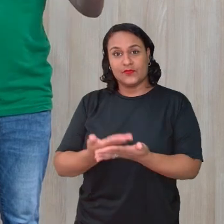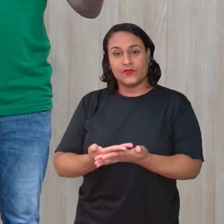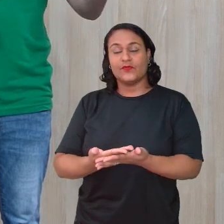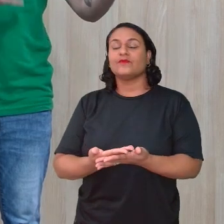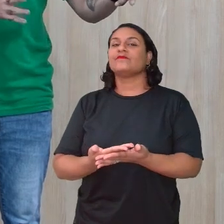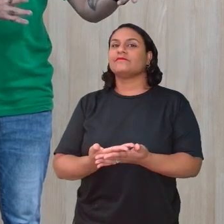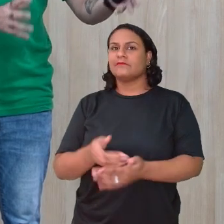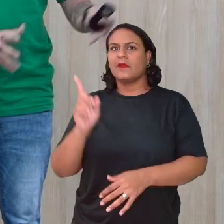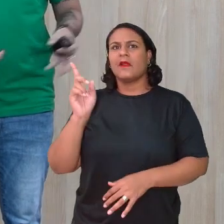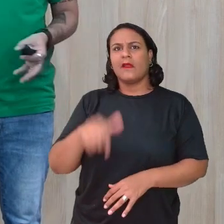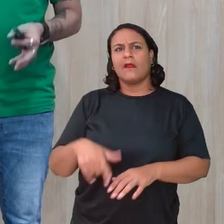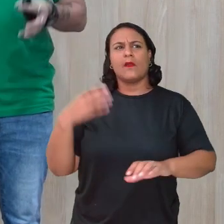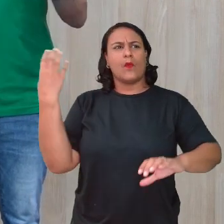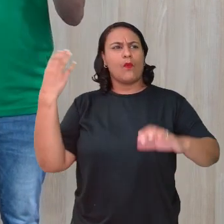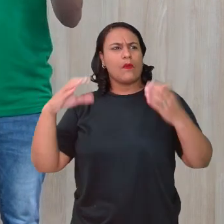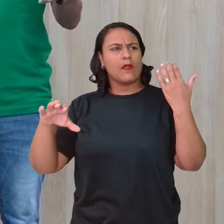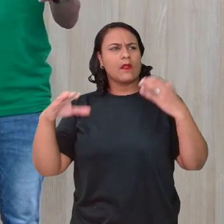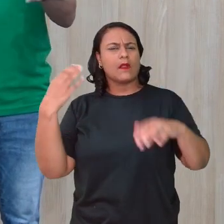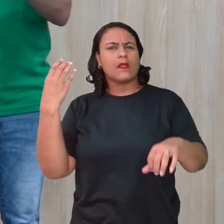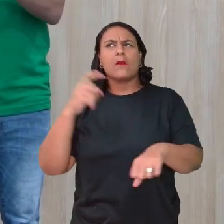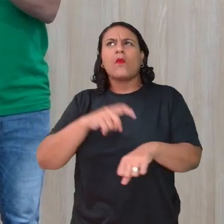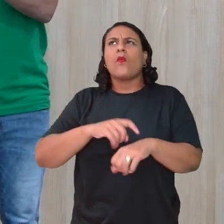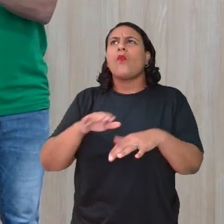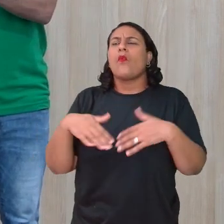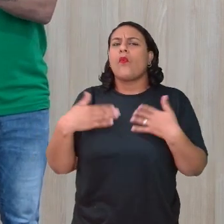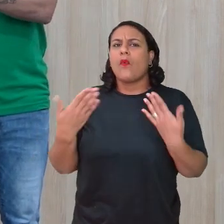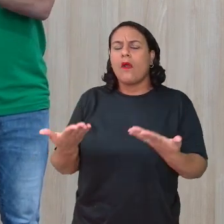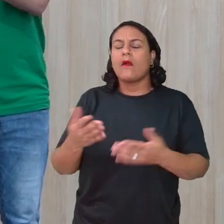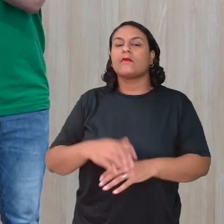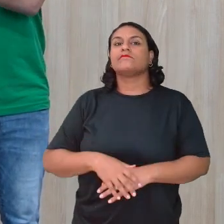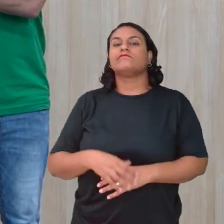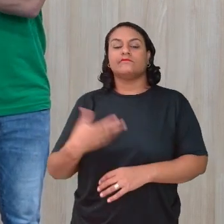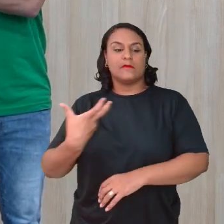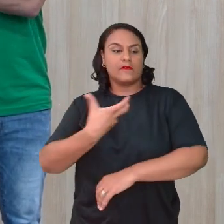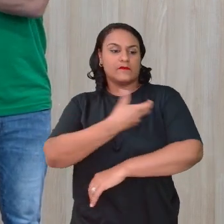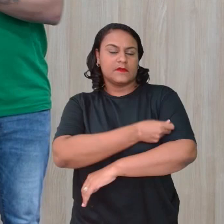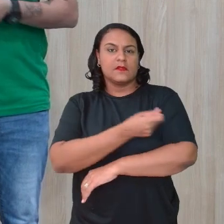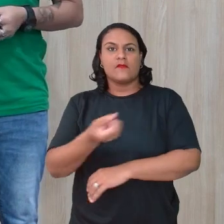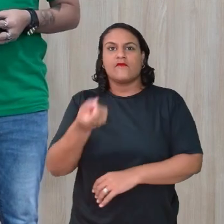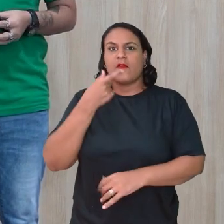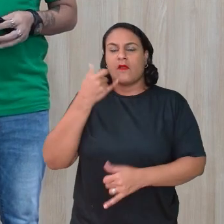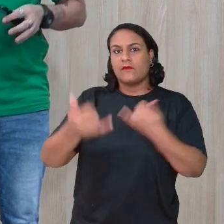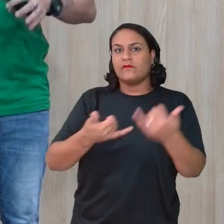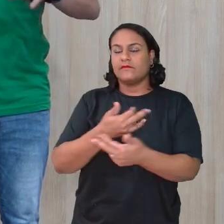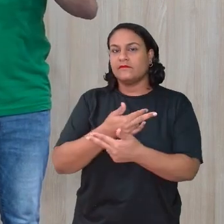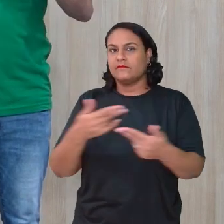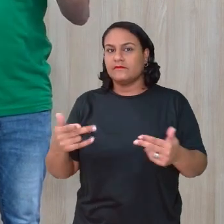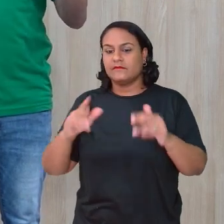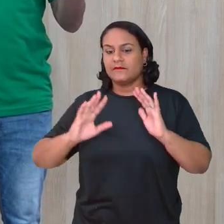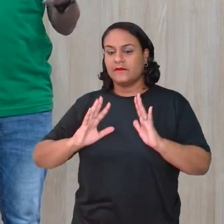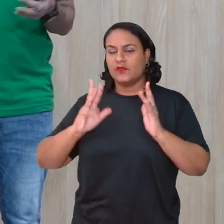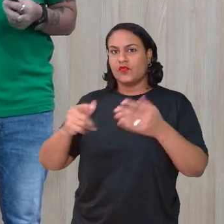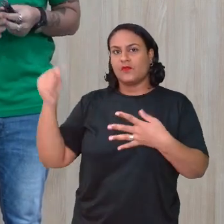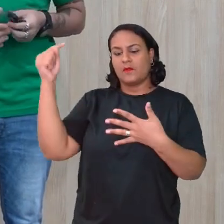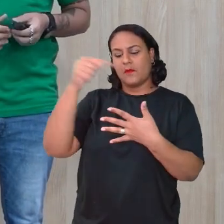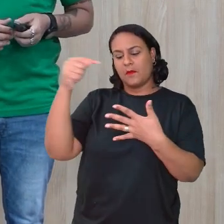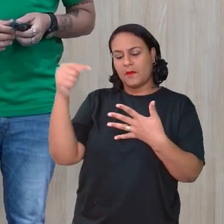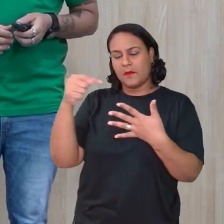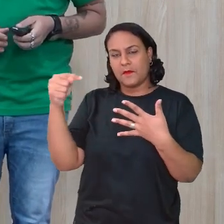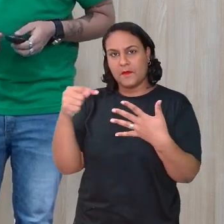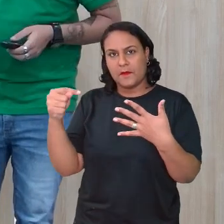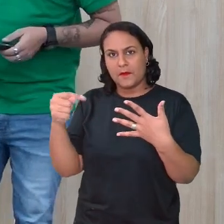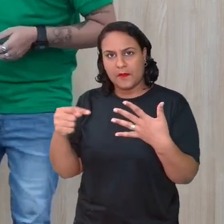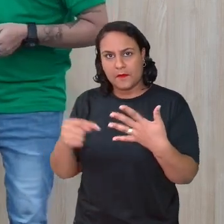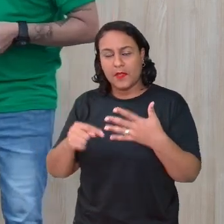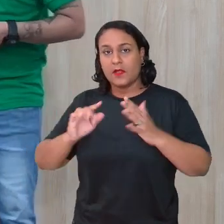foi previsão do tempo, remédios, vacinas, jogos, por exemplo, todas essas situações, elas